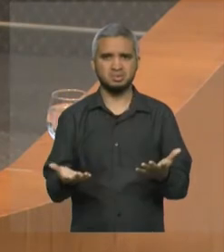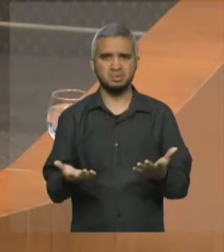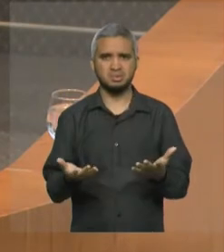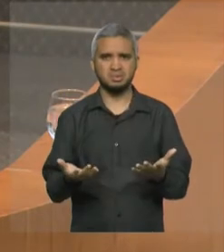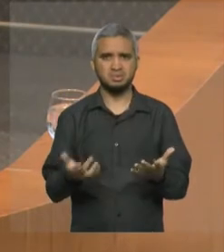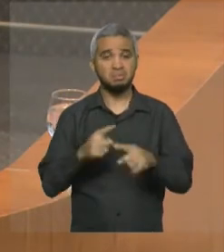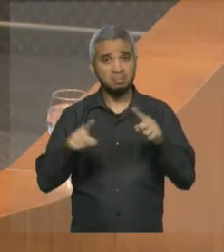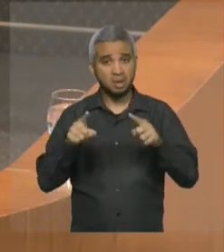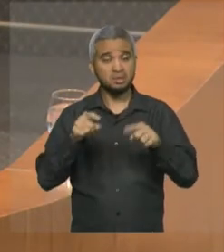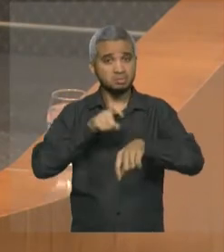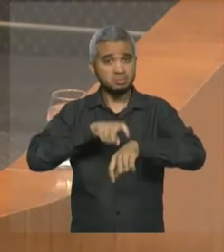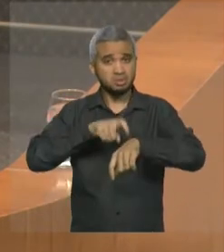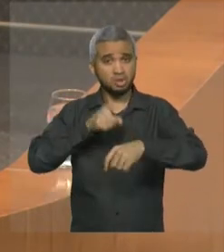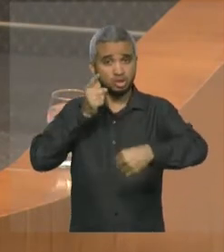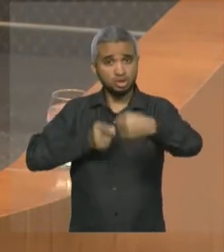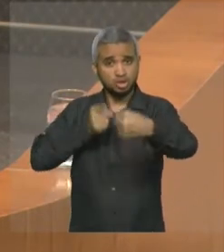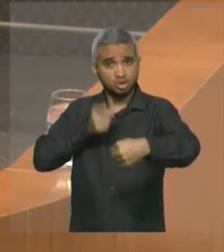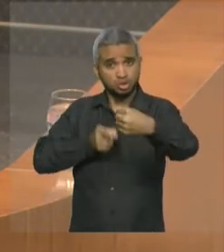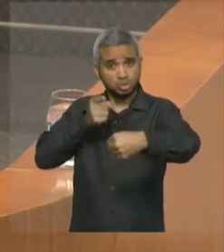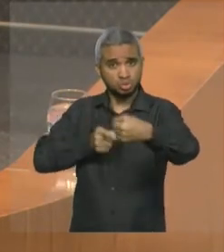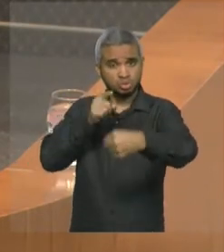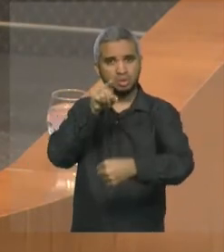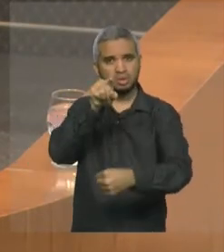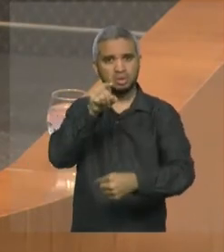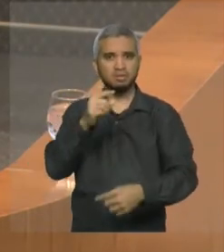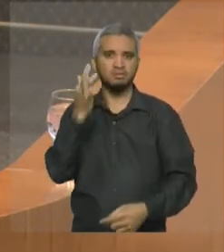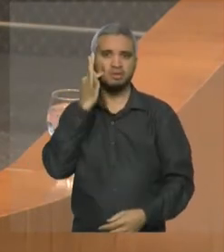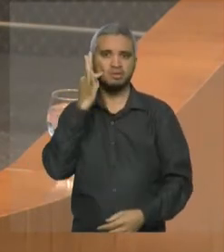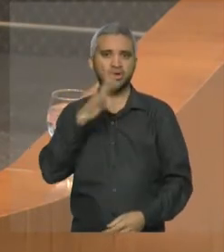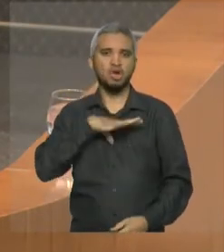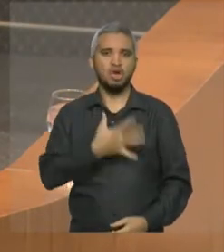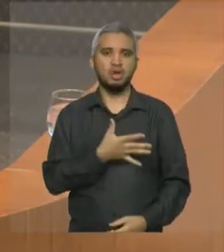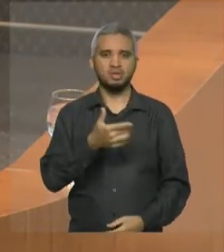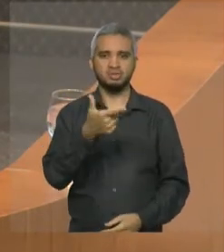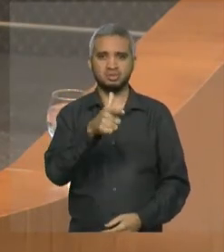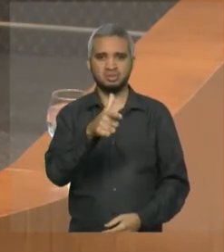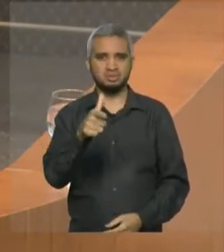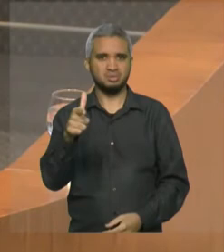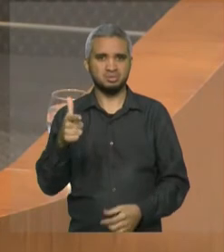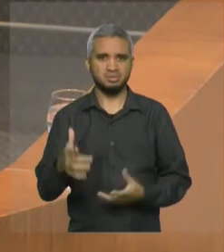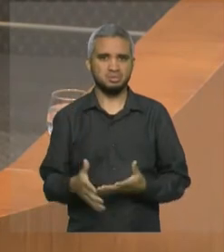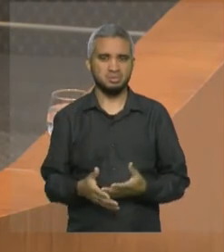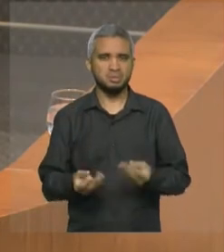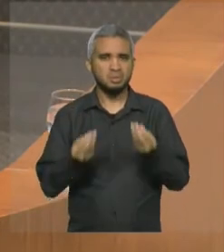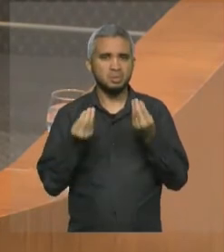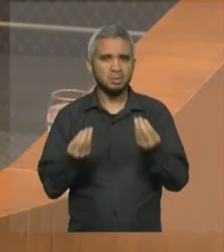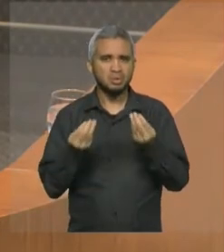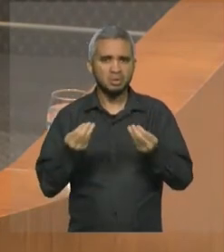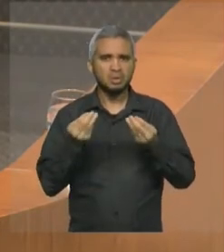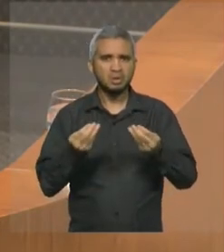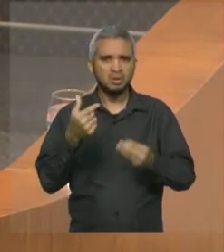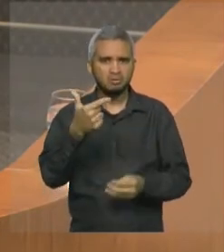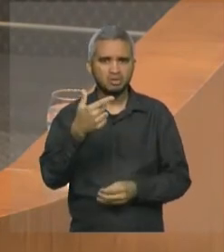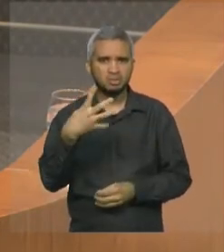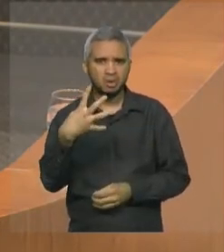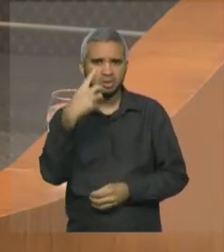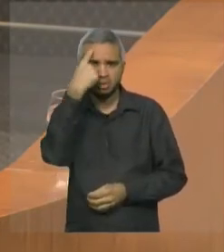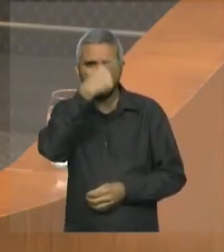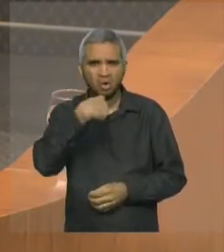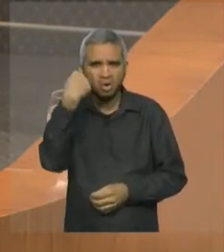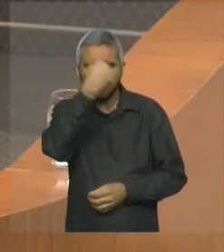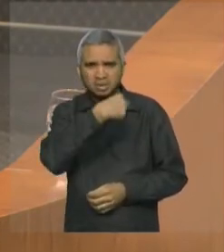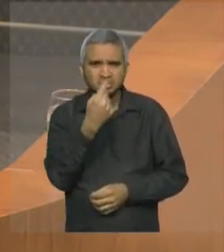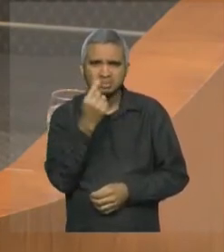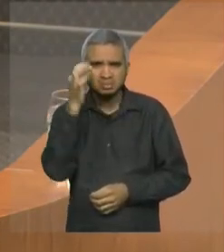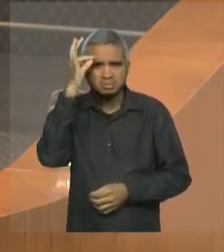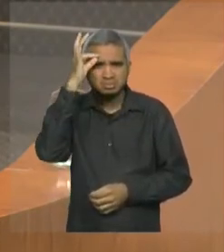justamente que as coisas são feitas no afogadilho, em menos de 24 horas para uma classe tomar conhecimento. E um sindicato capenga, um